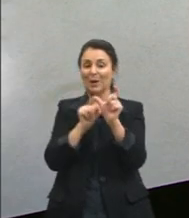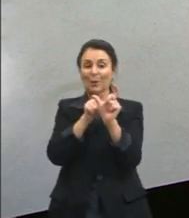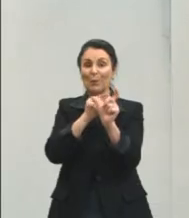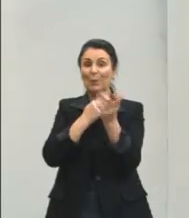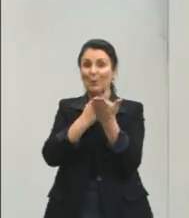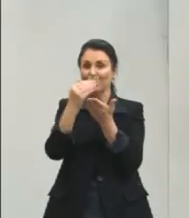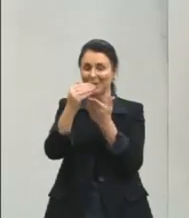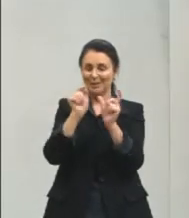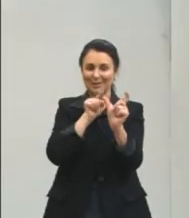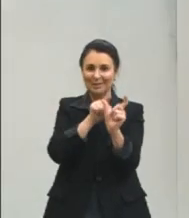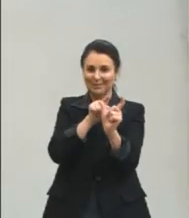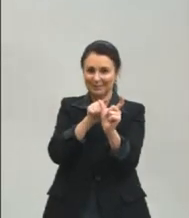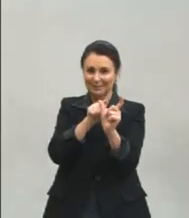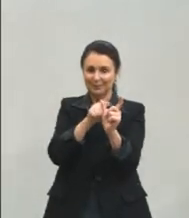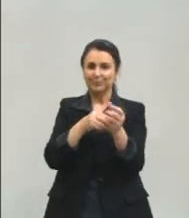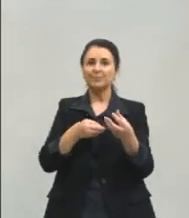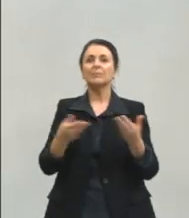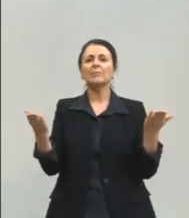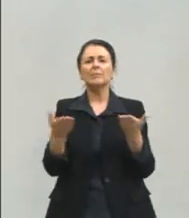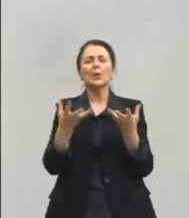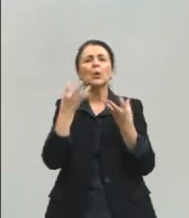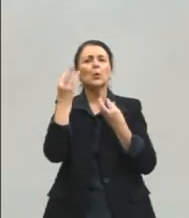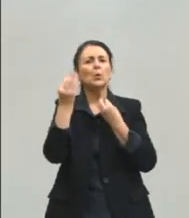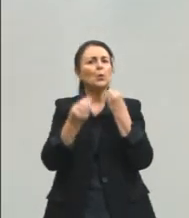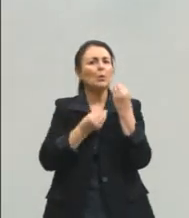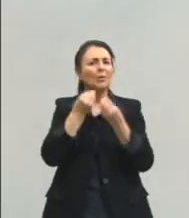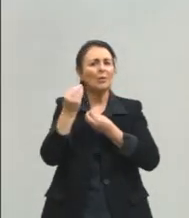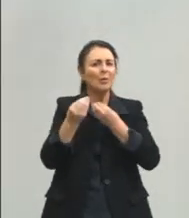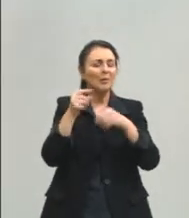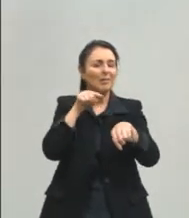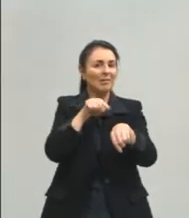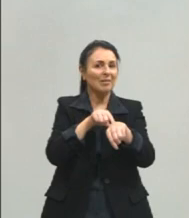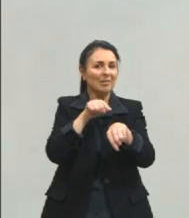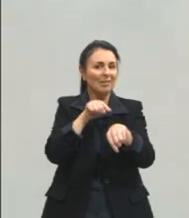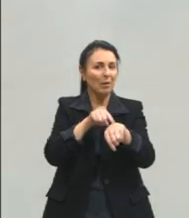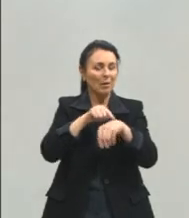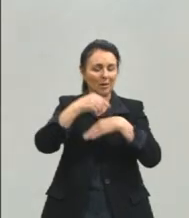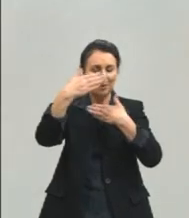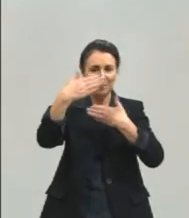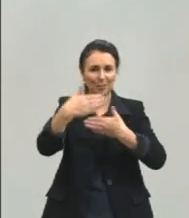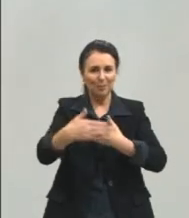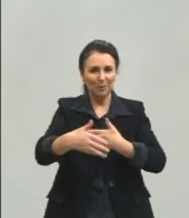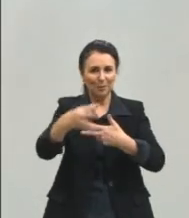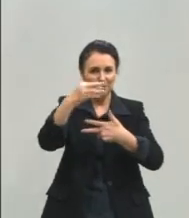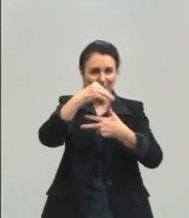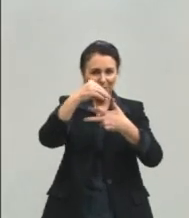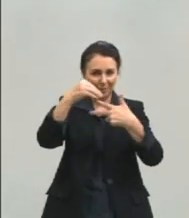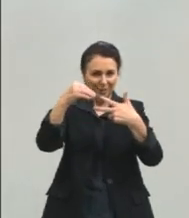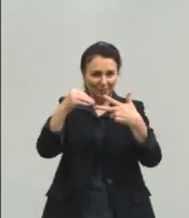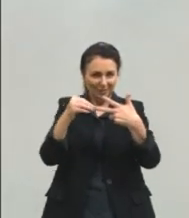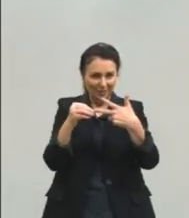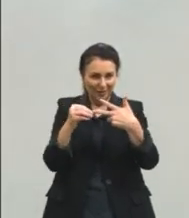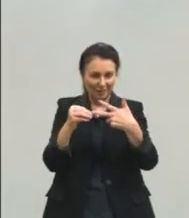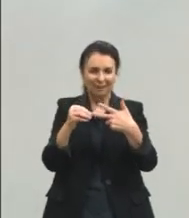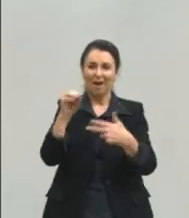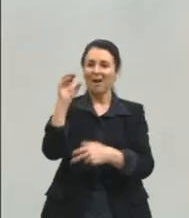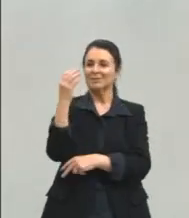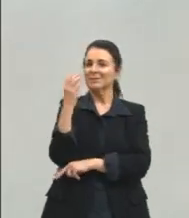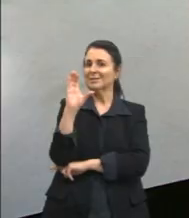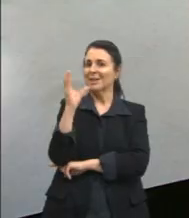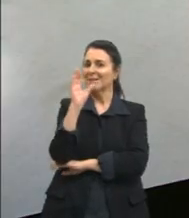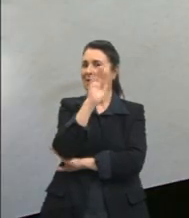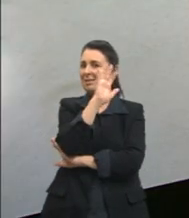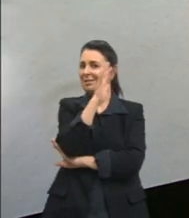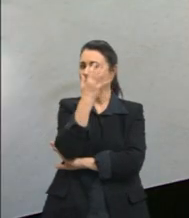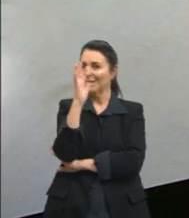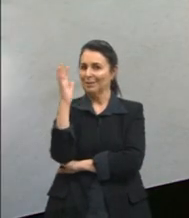Questões do Enem. Como é que a gente vai aplicar tudo isso lá na hora da prova das ciências da natureza? Ou até pode